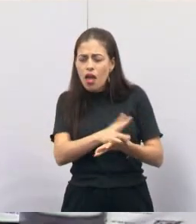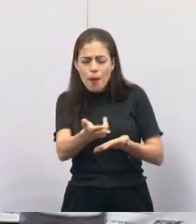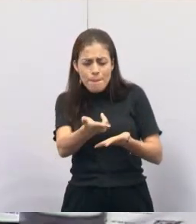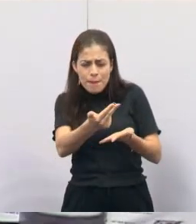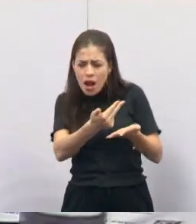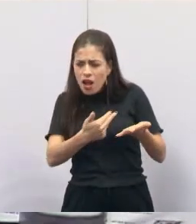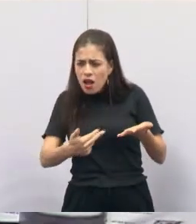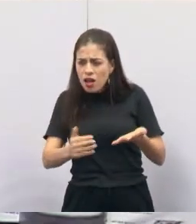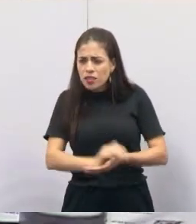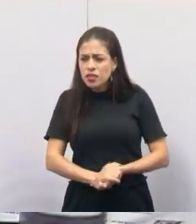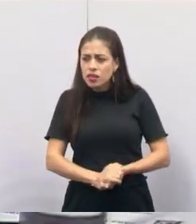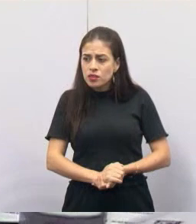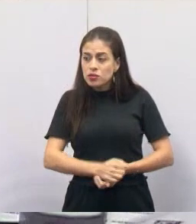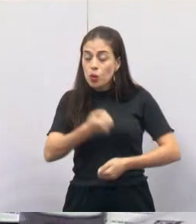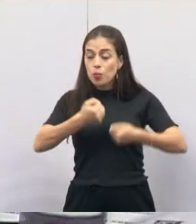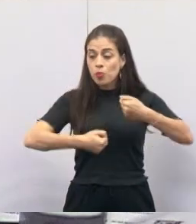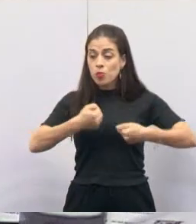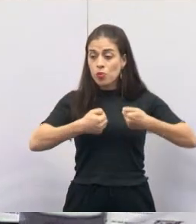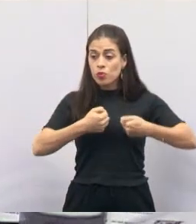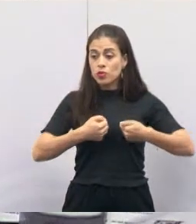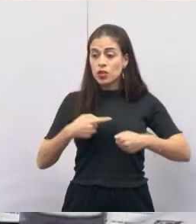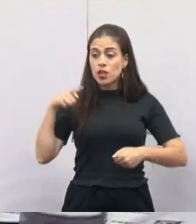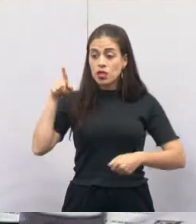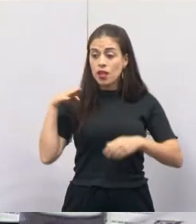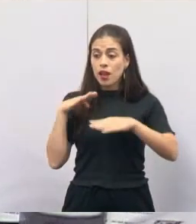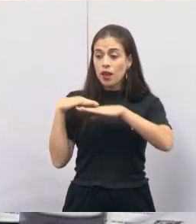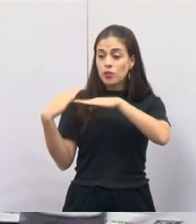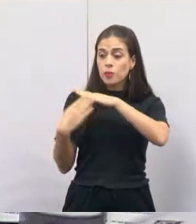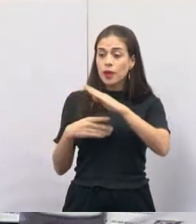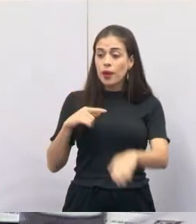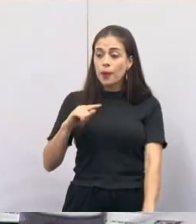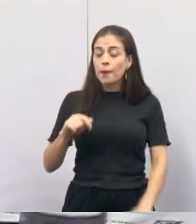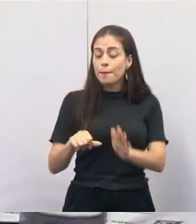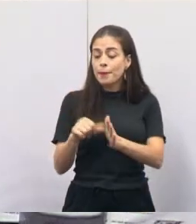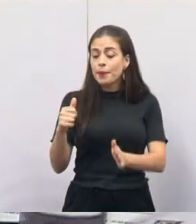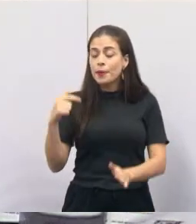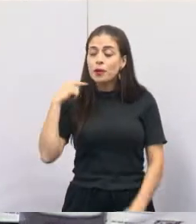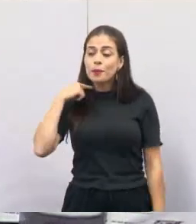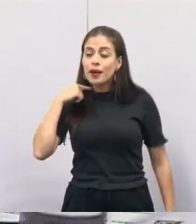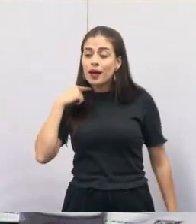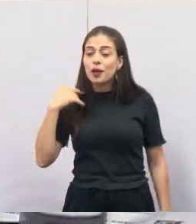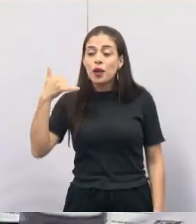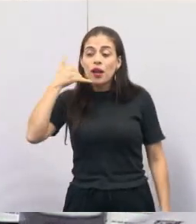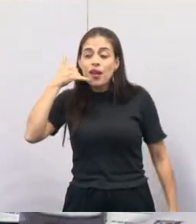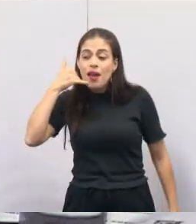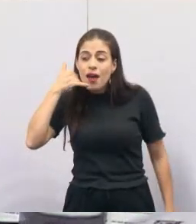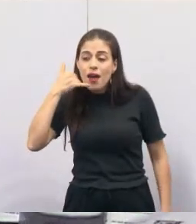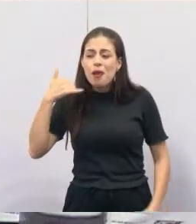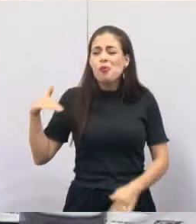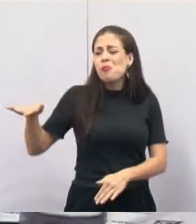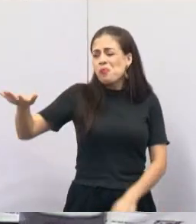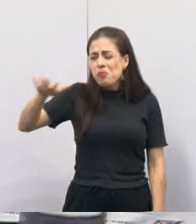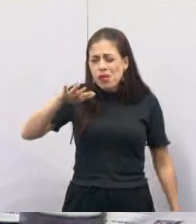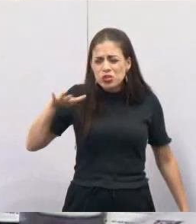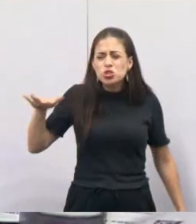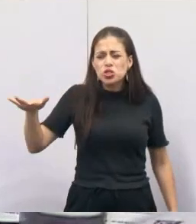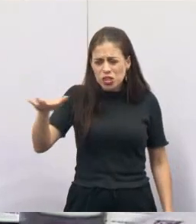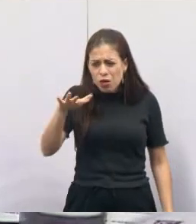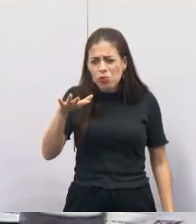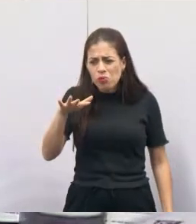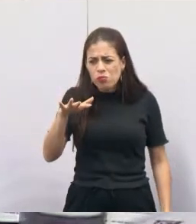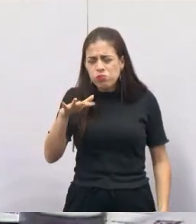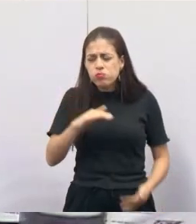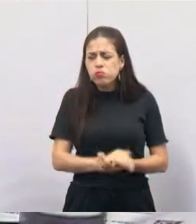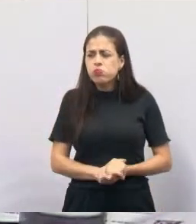Os motoristas lá do 1º de maio me ligaram. Lá do 22 de abril, Chácara Reunida de